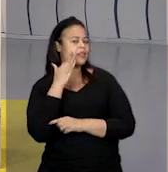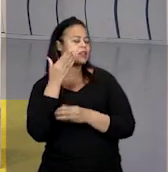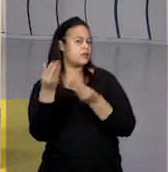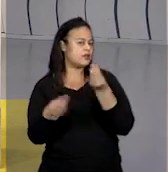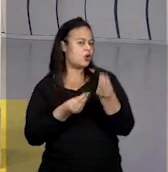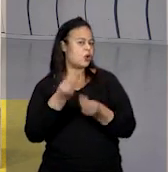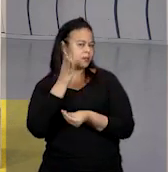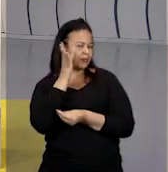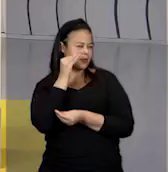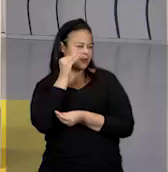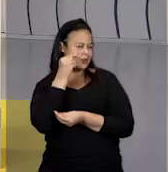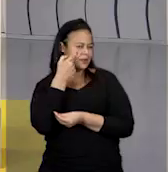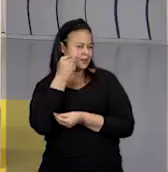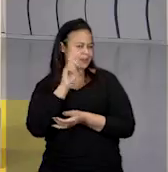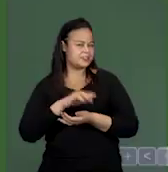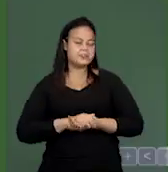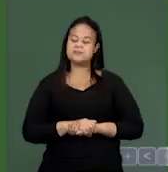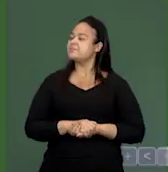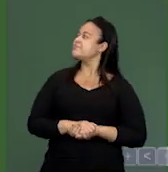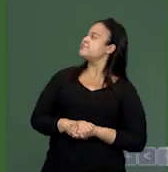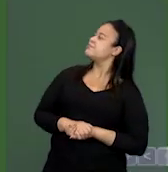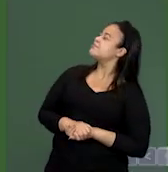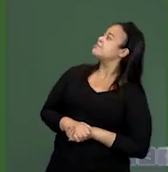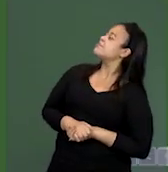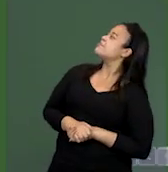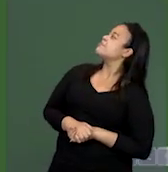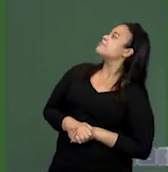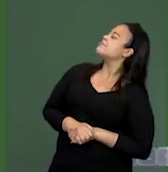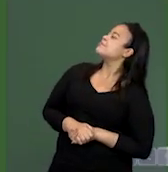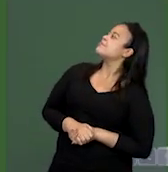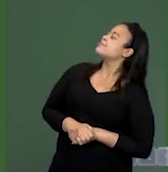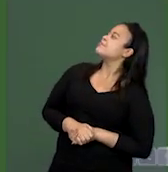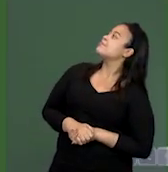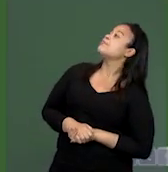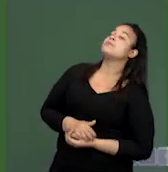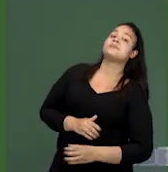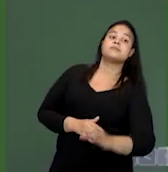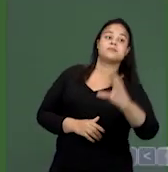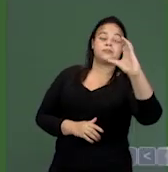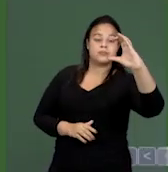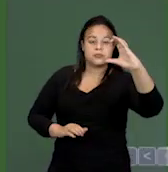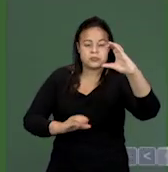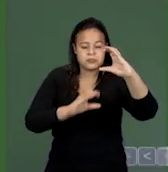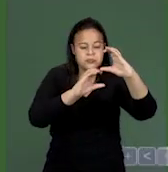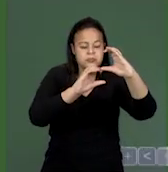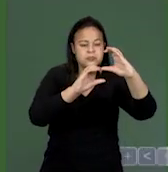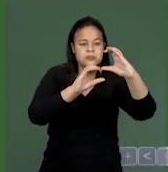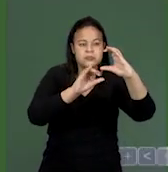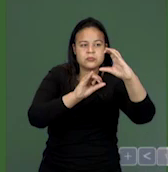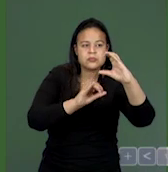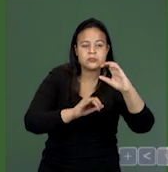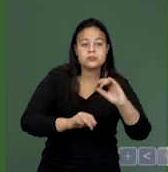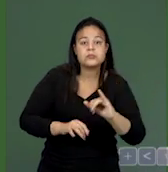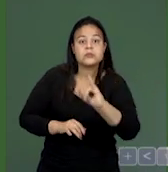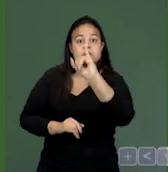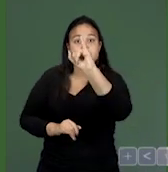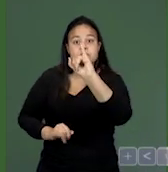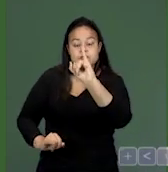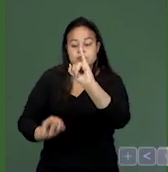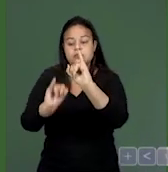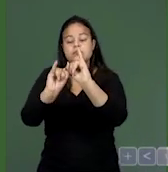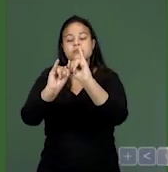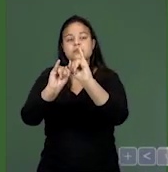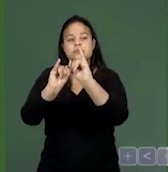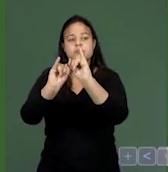que interessante. Então, eu tenho aqui, ó, vamos pegar Czão, Czinho, Izão, Izinho, com